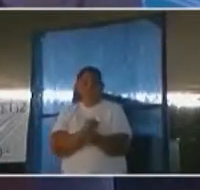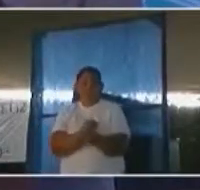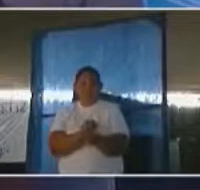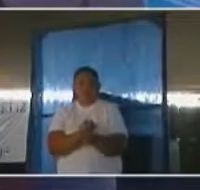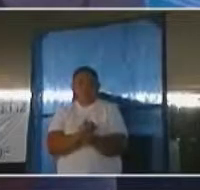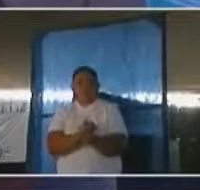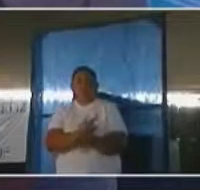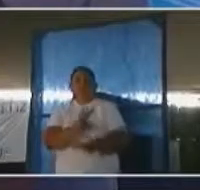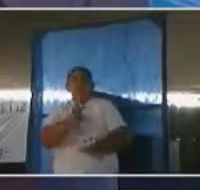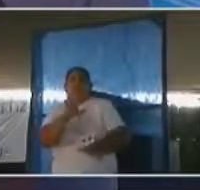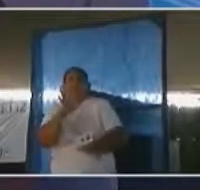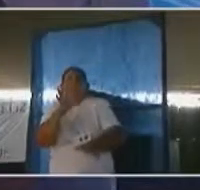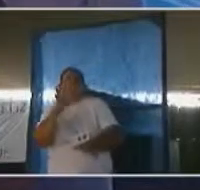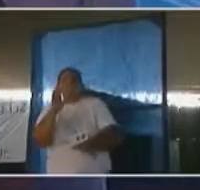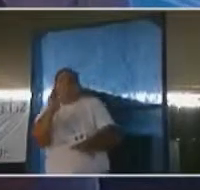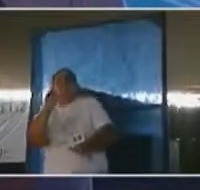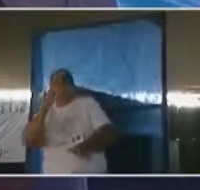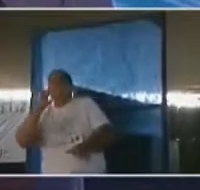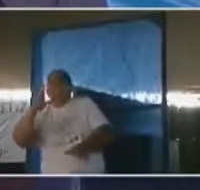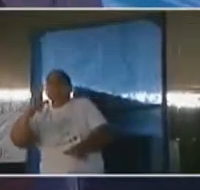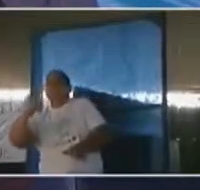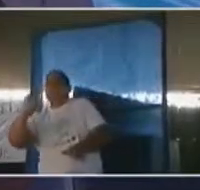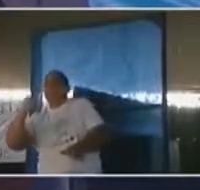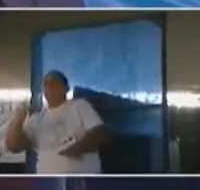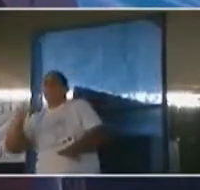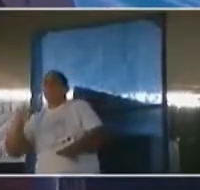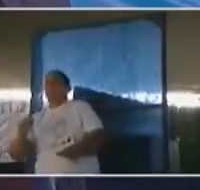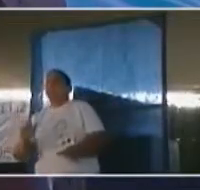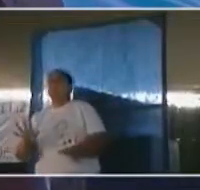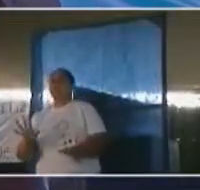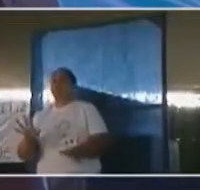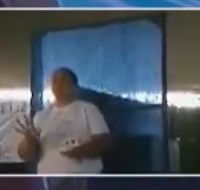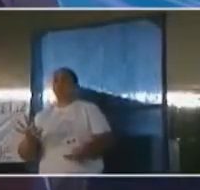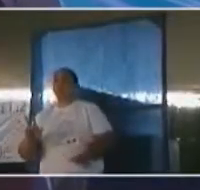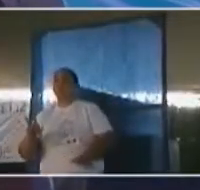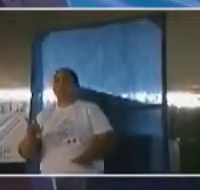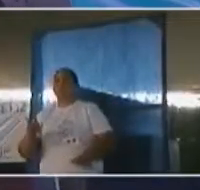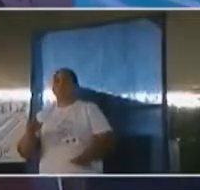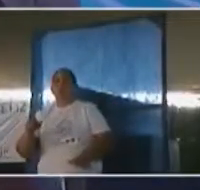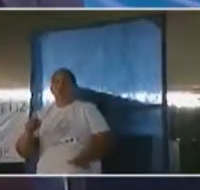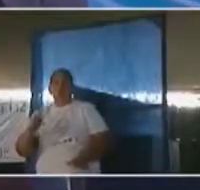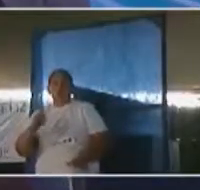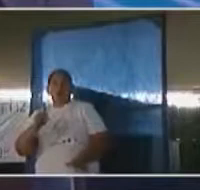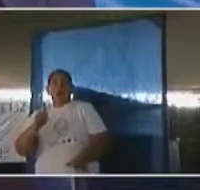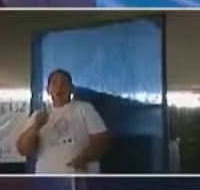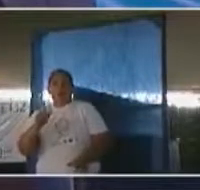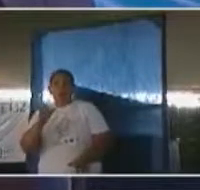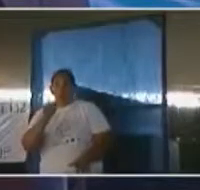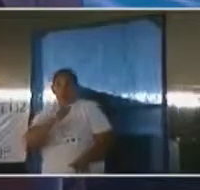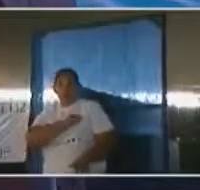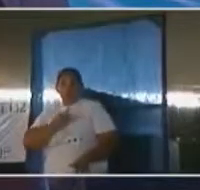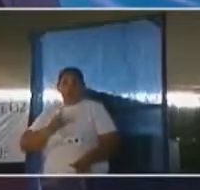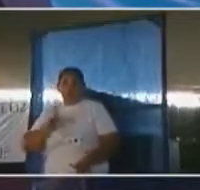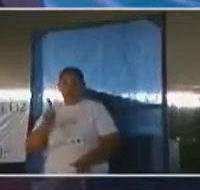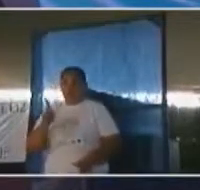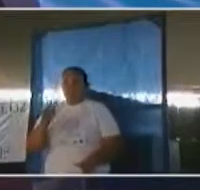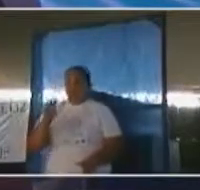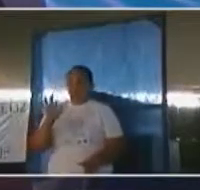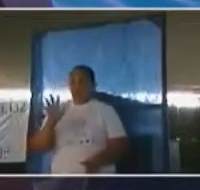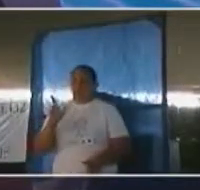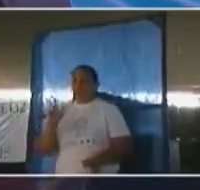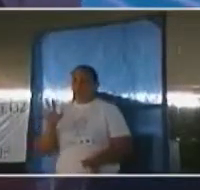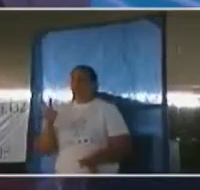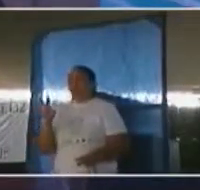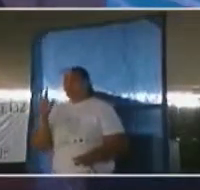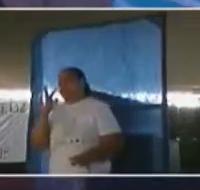Atenas, Paulo ficou revoltado ao ver a cidade tão cheia de ídolos. Ele ia para a